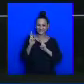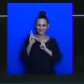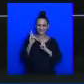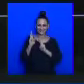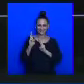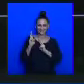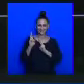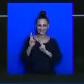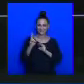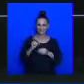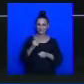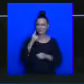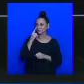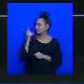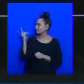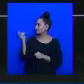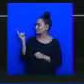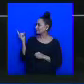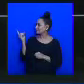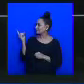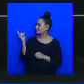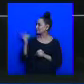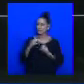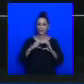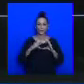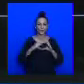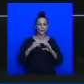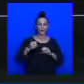dedos. Bola sorteada,